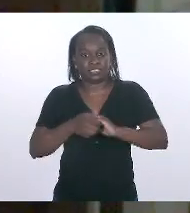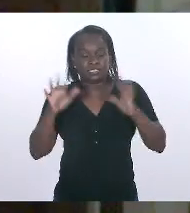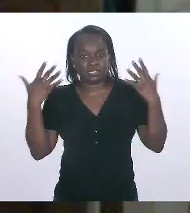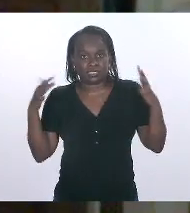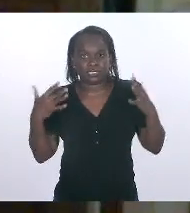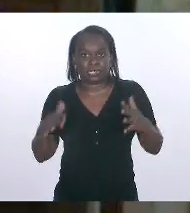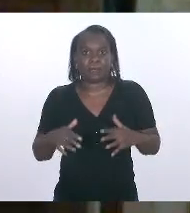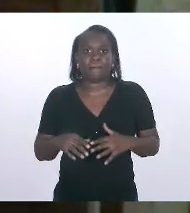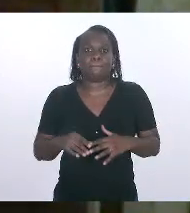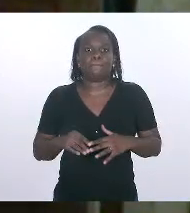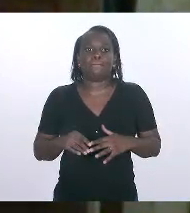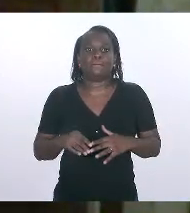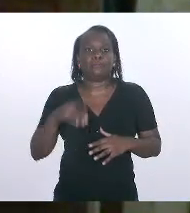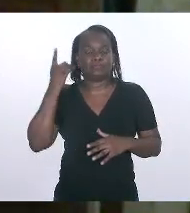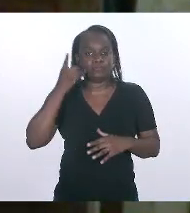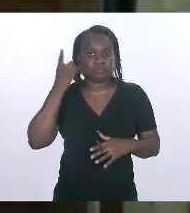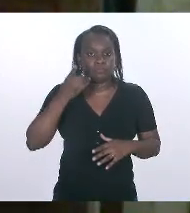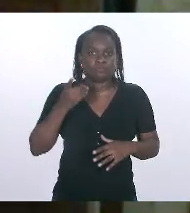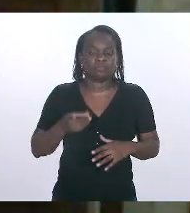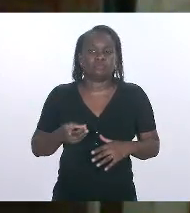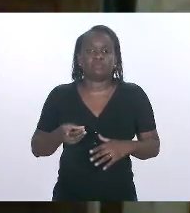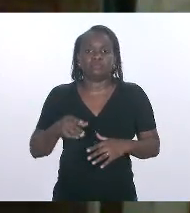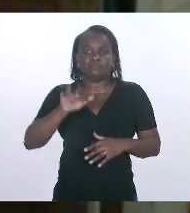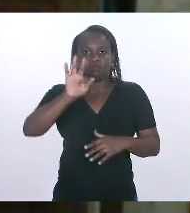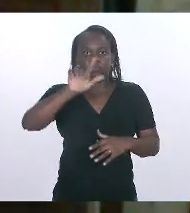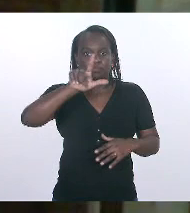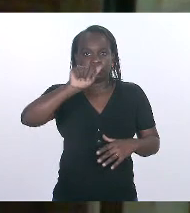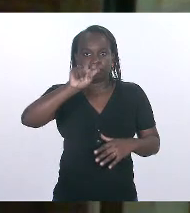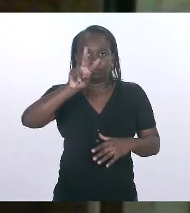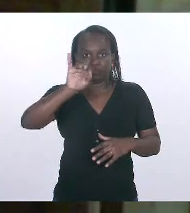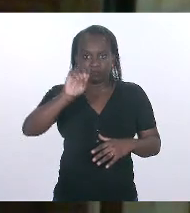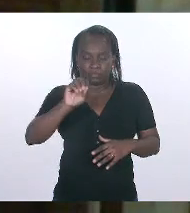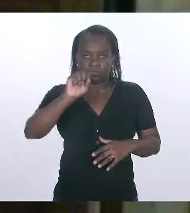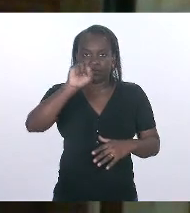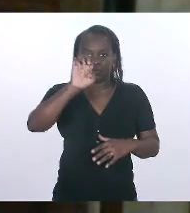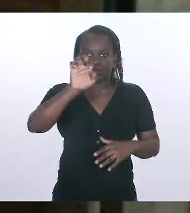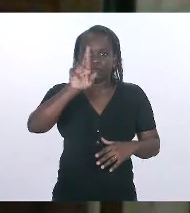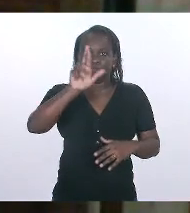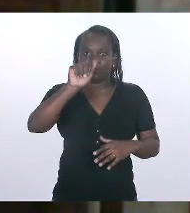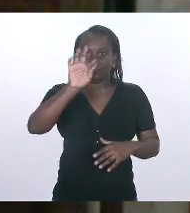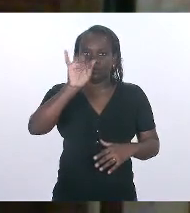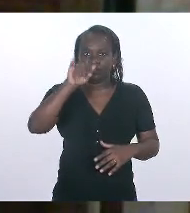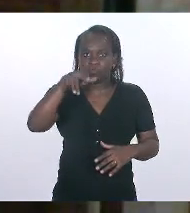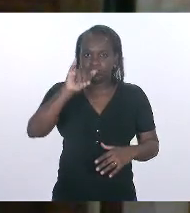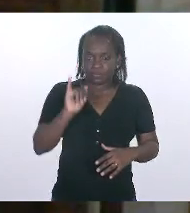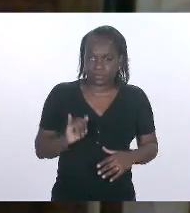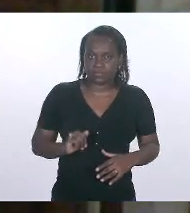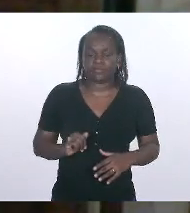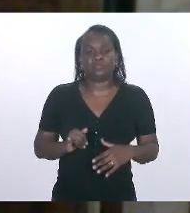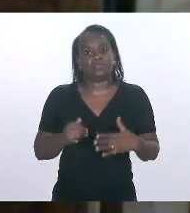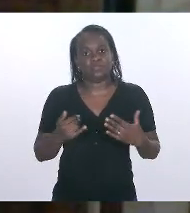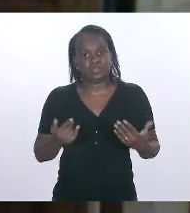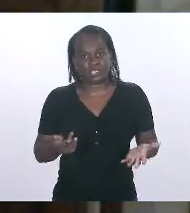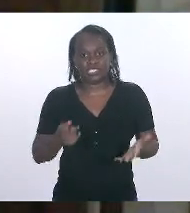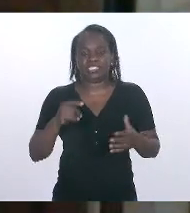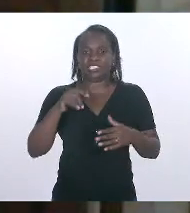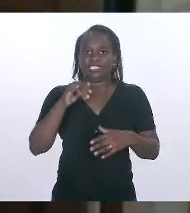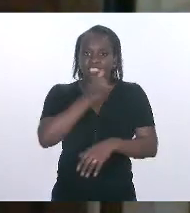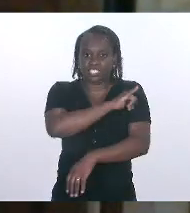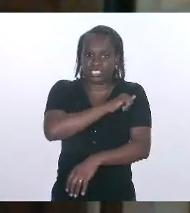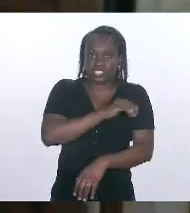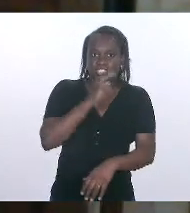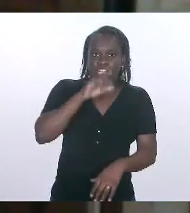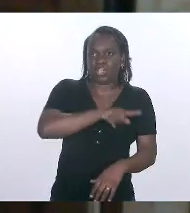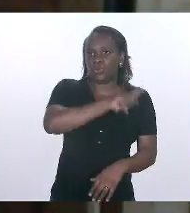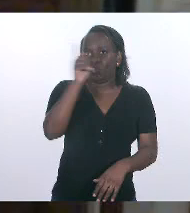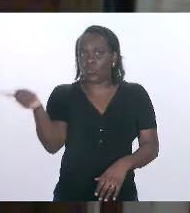cumprimentar o deputado Flávio Serafini, que só de Ponte Rio-Niterói são